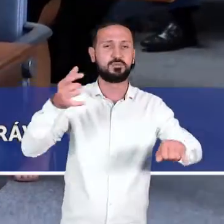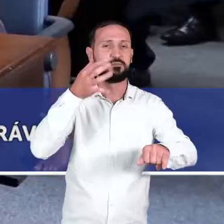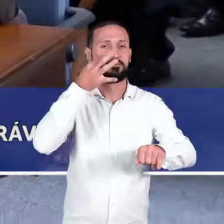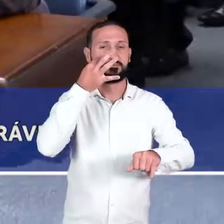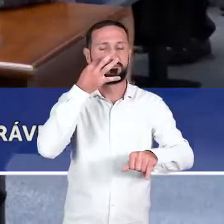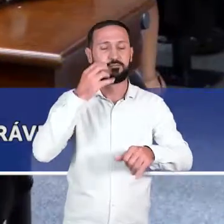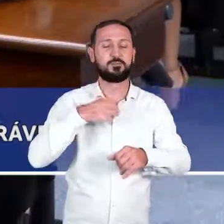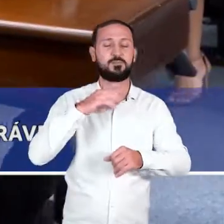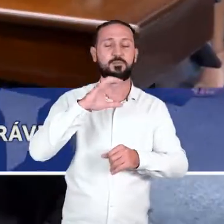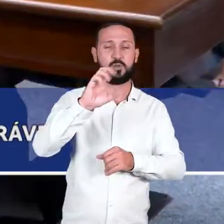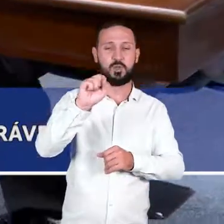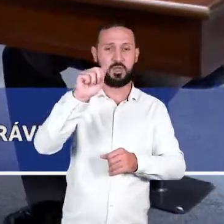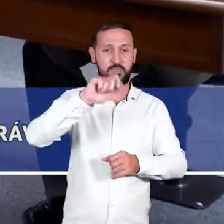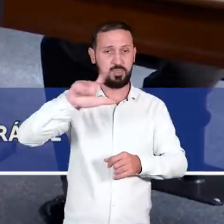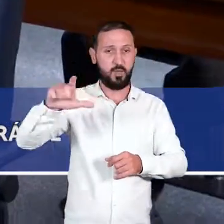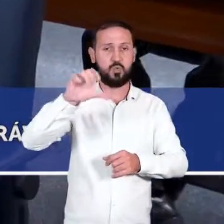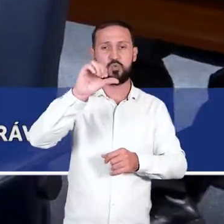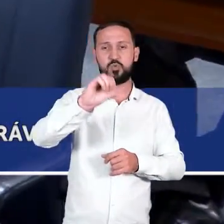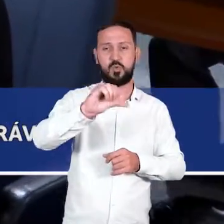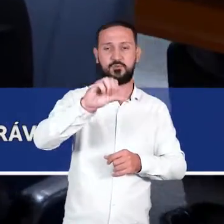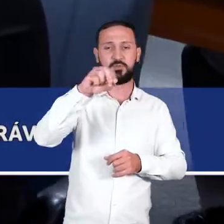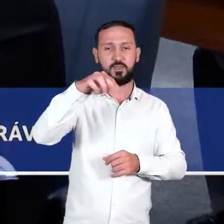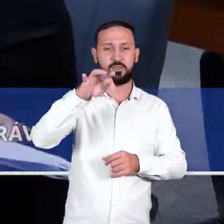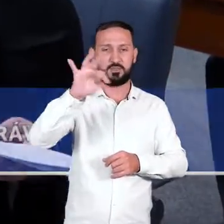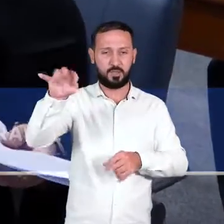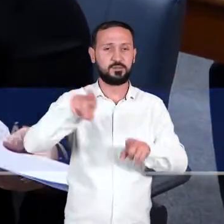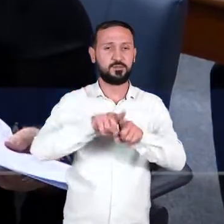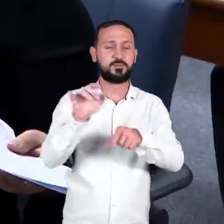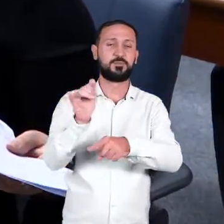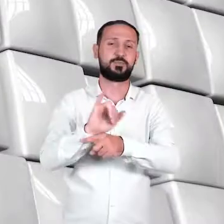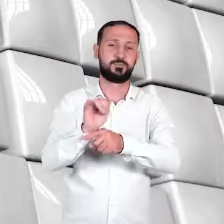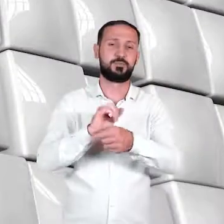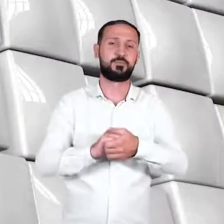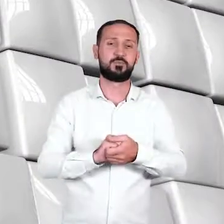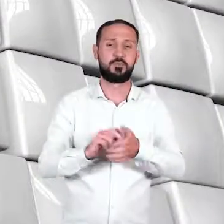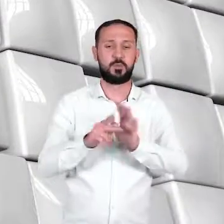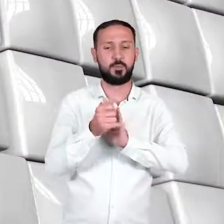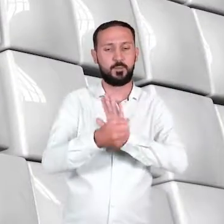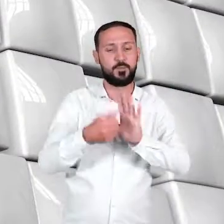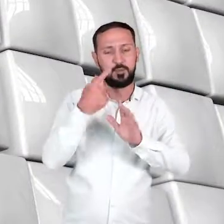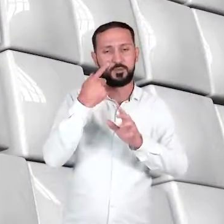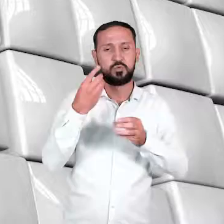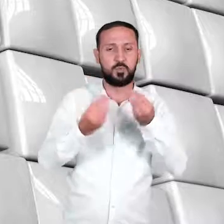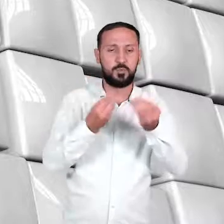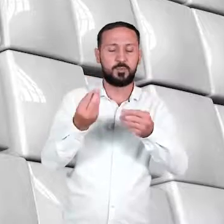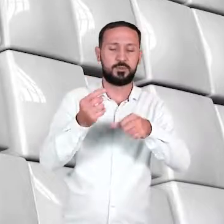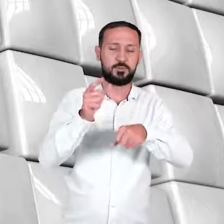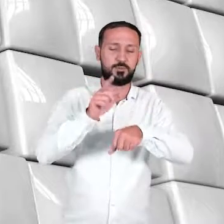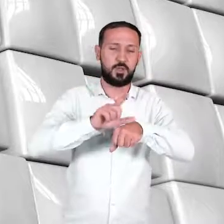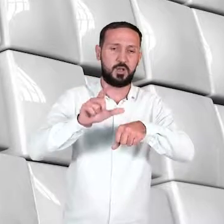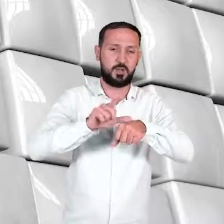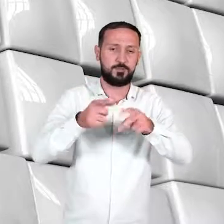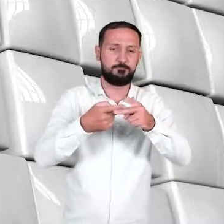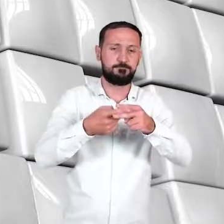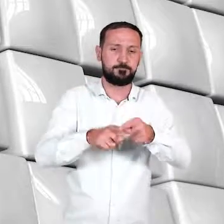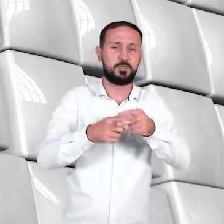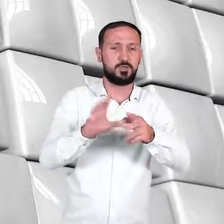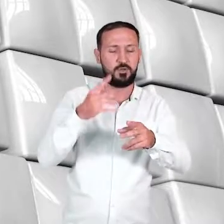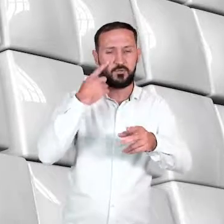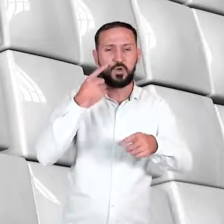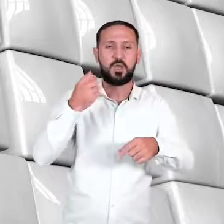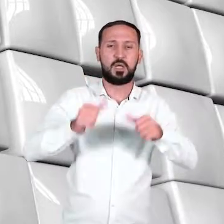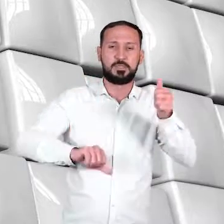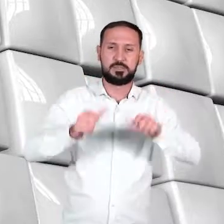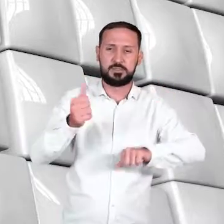transmissão ao vivo pelo canal 9 da NET e pelo YouTube. Esse projeto sobre revisões de veículos chegou a